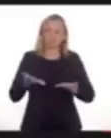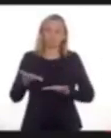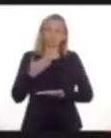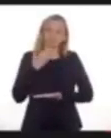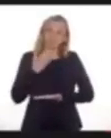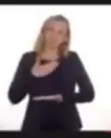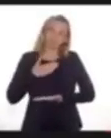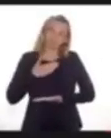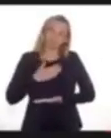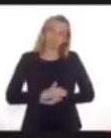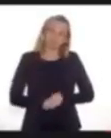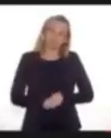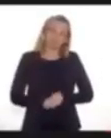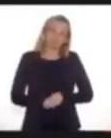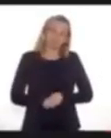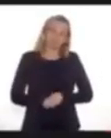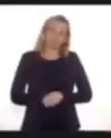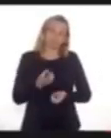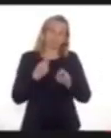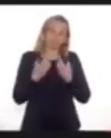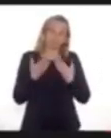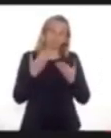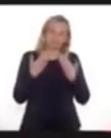mim tá batendo esse papo com